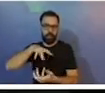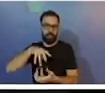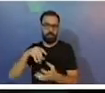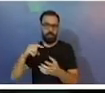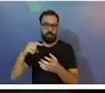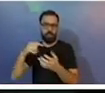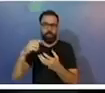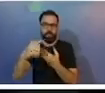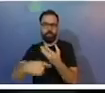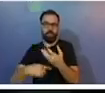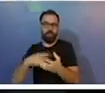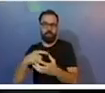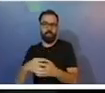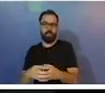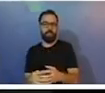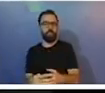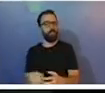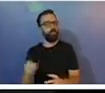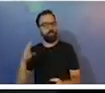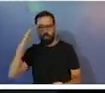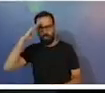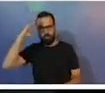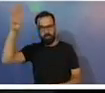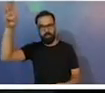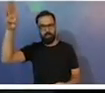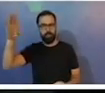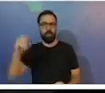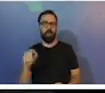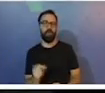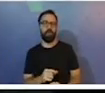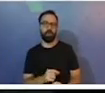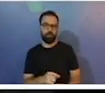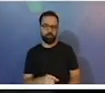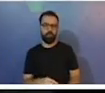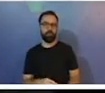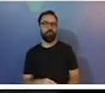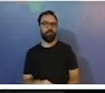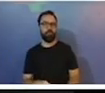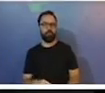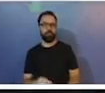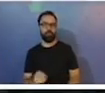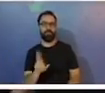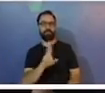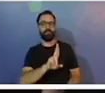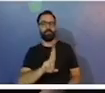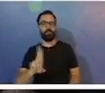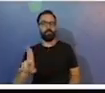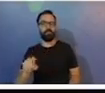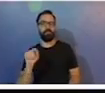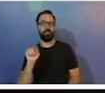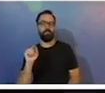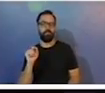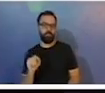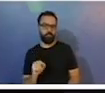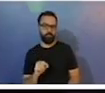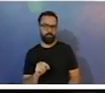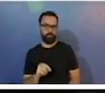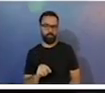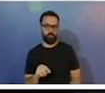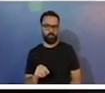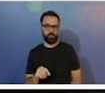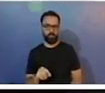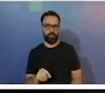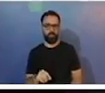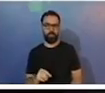um principal que está dividindo a Terra ao meio? Sim, e ele recebeu o nome em